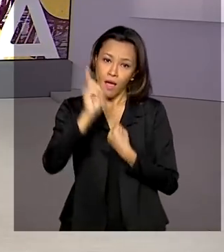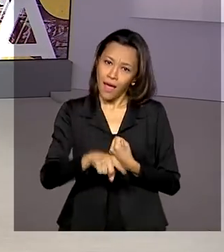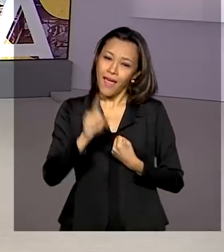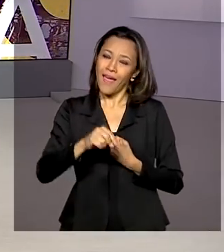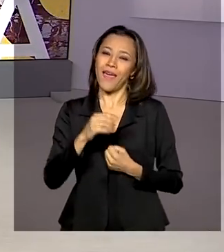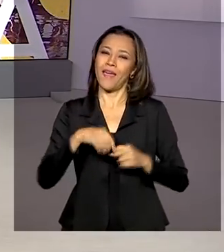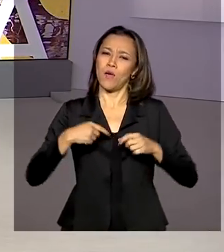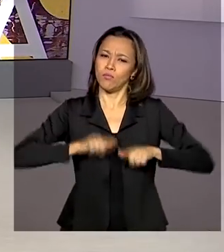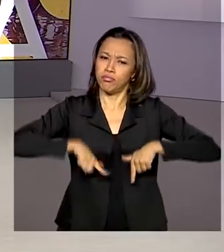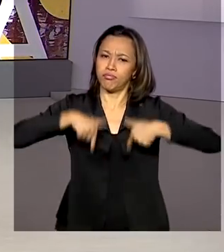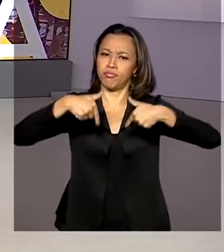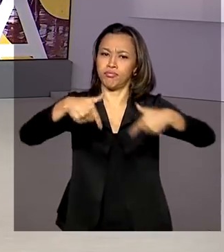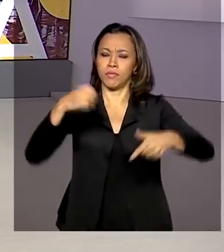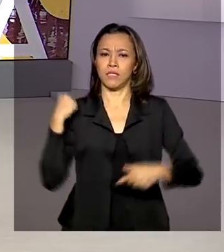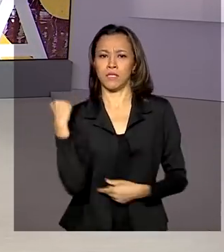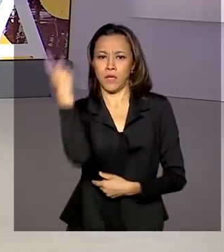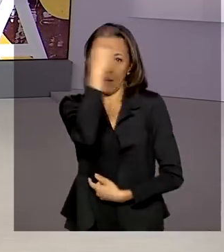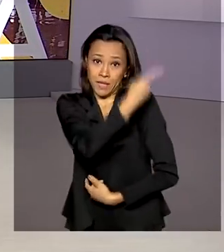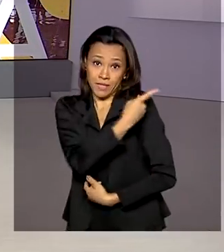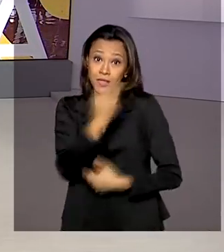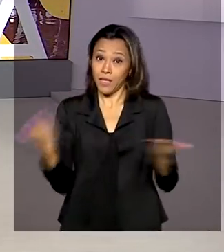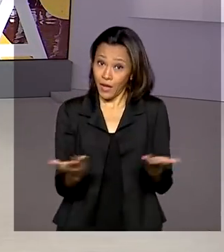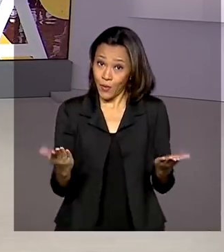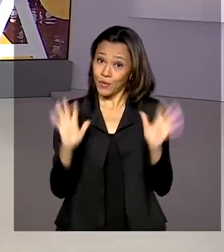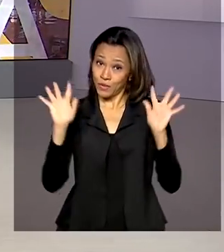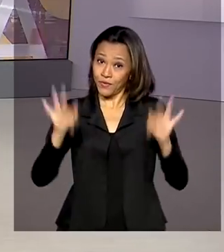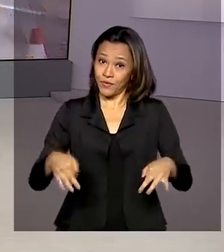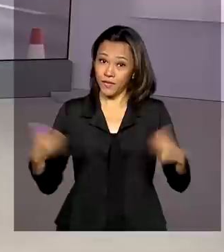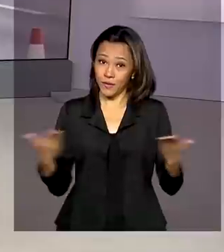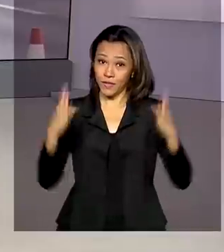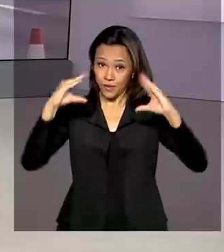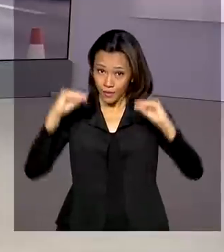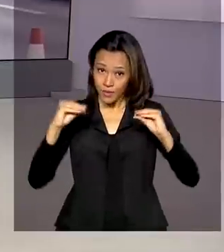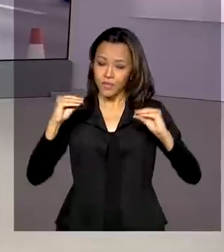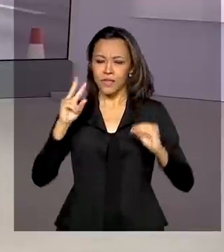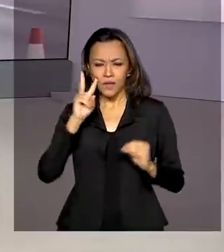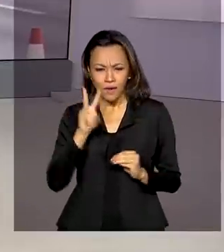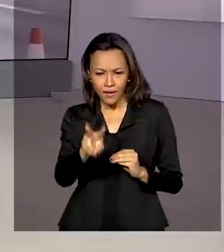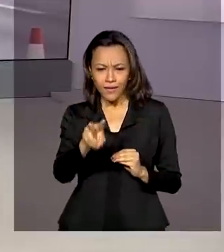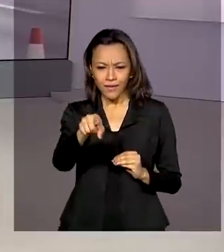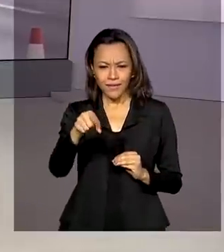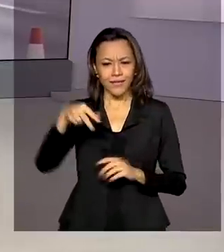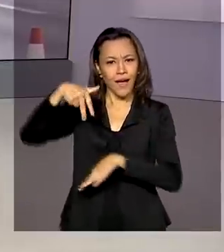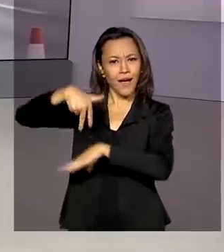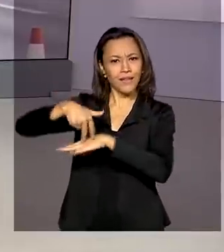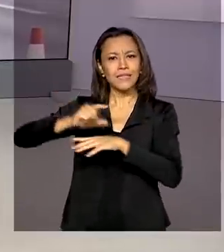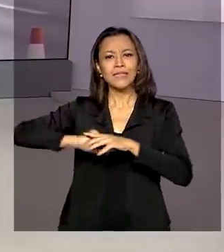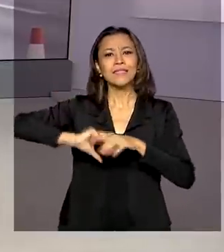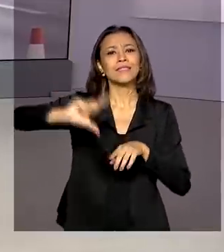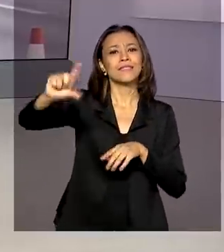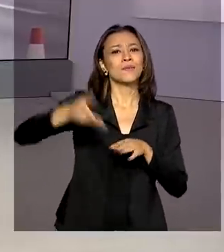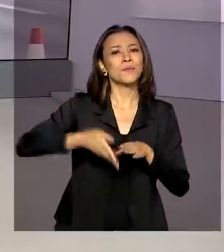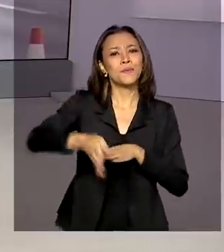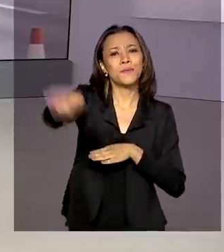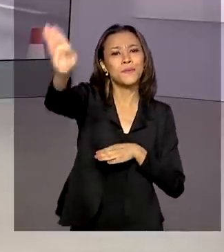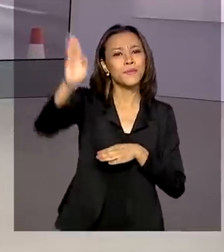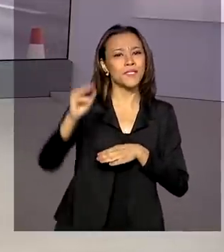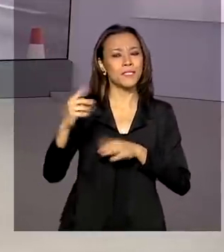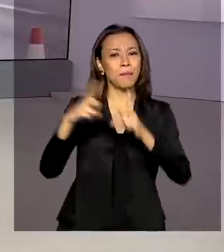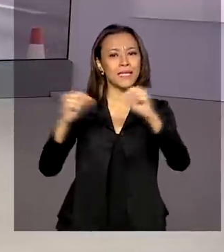Senhora Aparecida que termina hoje à noite. Vamos falar então com a repórter Daniele Popov, ela está em uma das saídas de Brasília. Oi Dani, bom